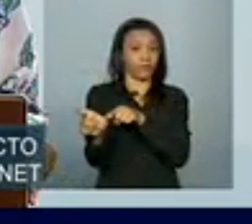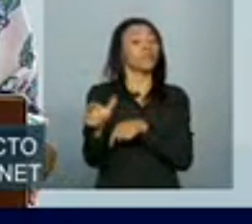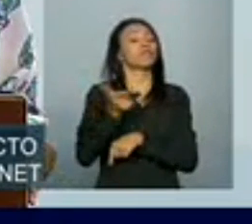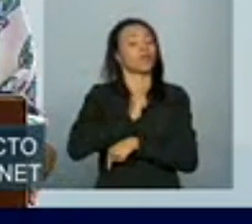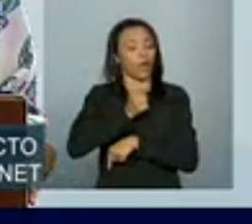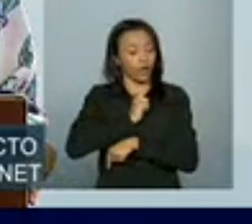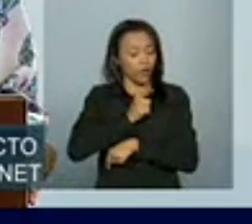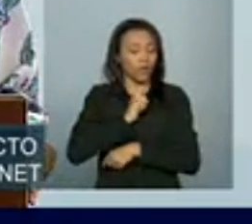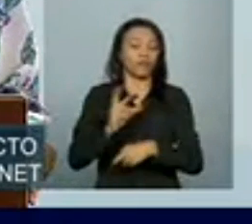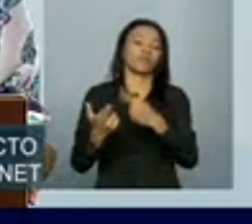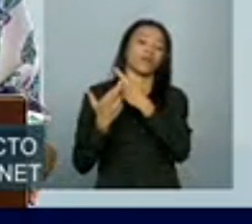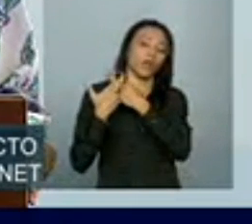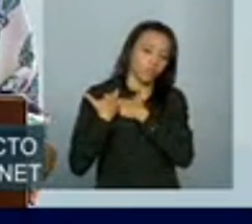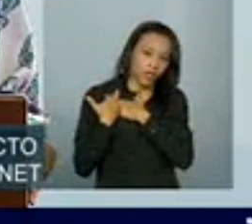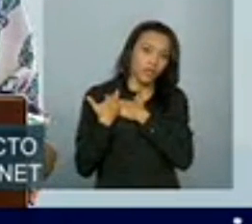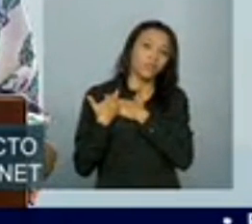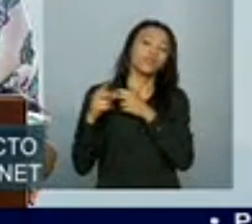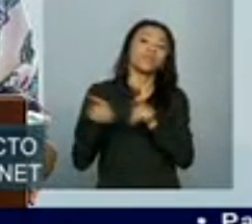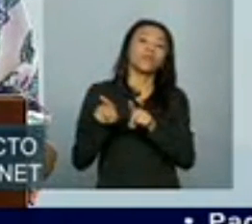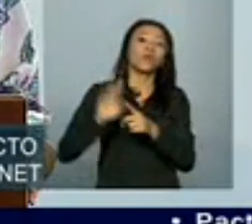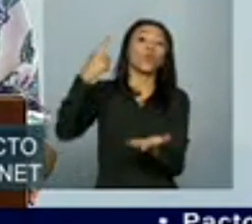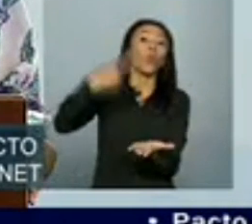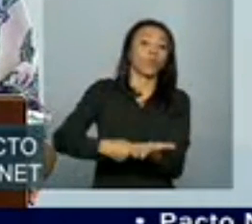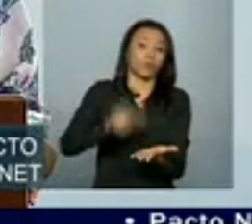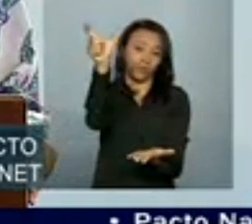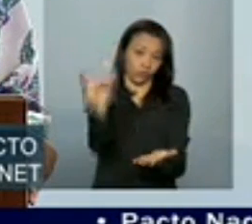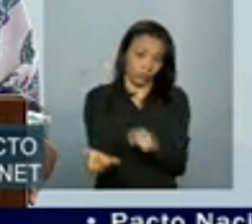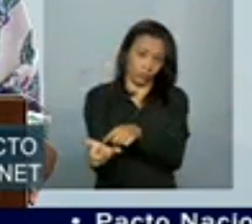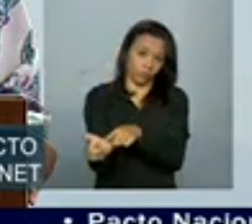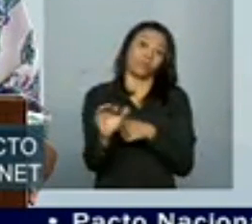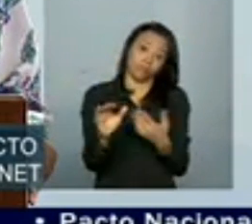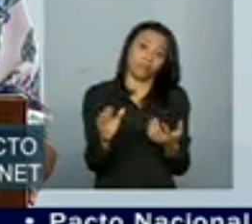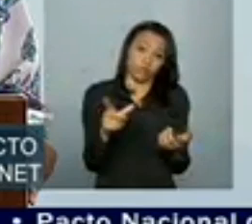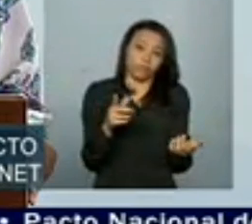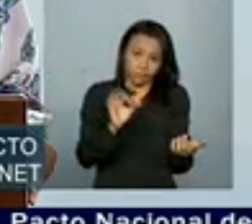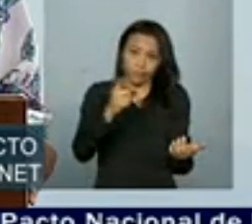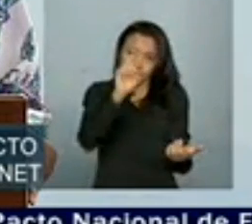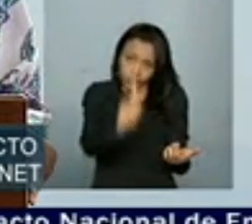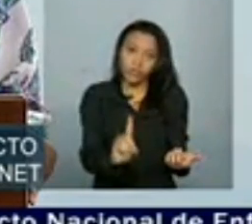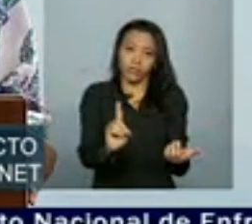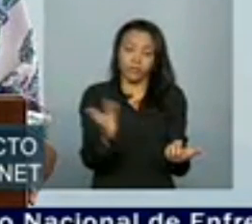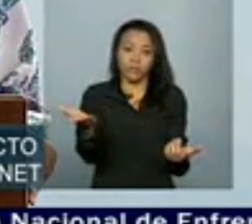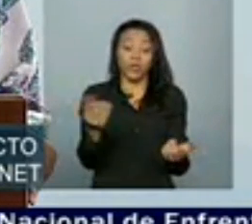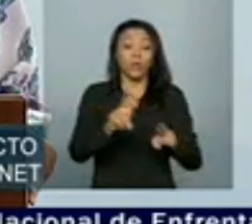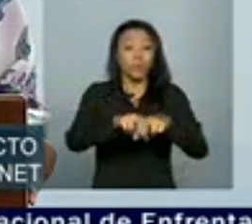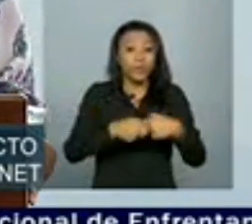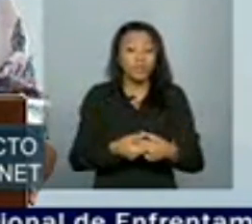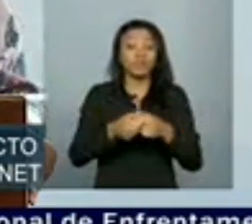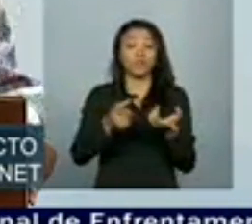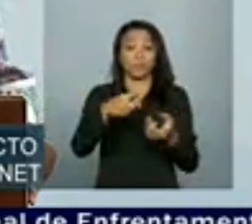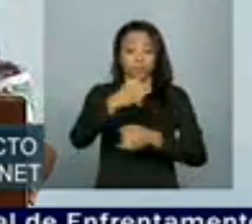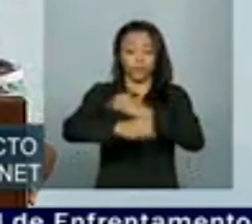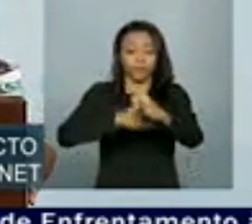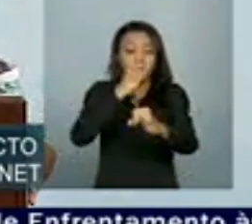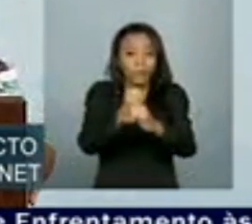responsabilidade e um dever, além de direitos. Por isso, o Humaniza Redes é mais